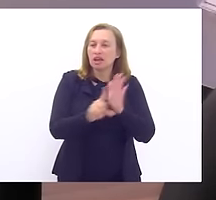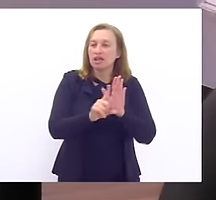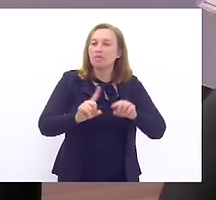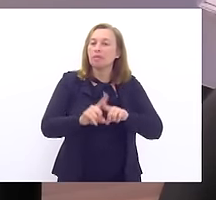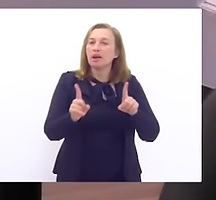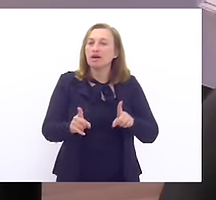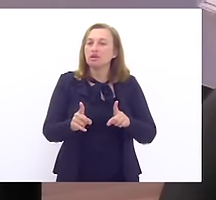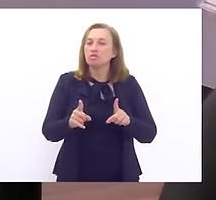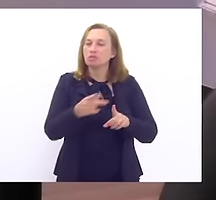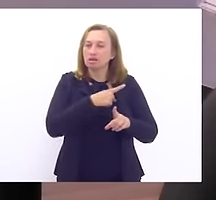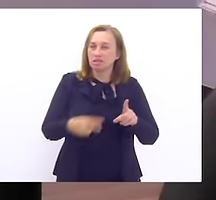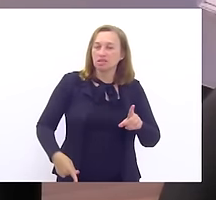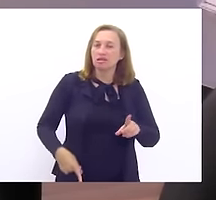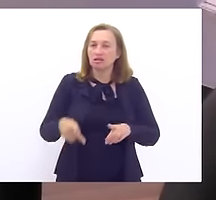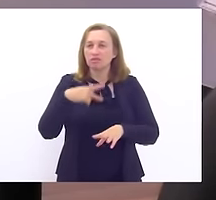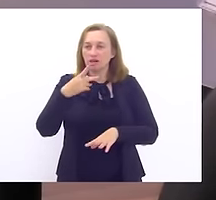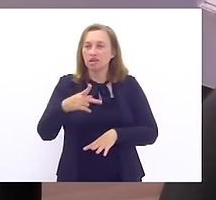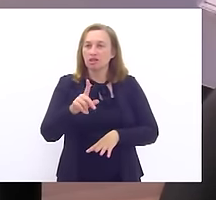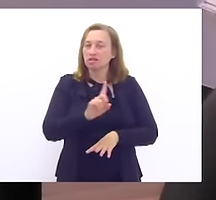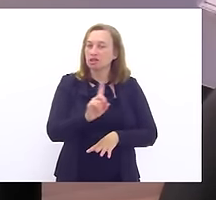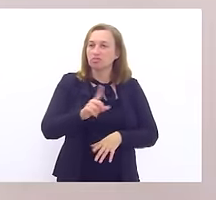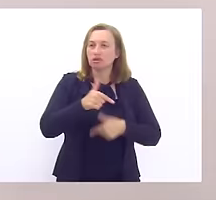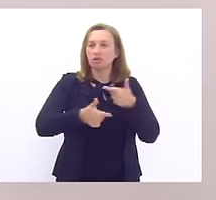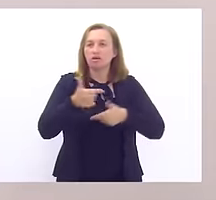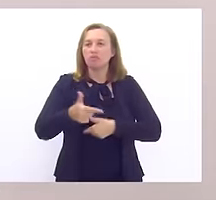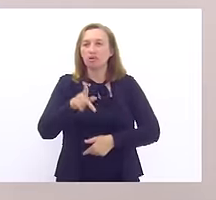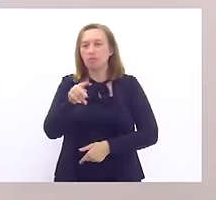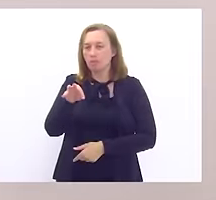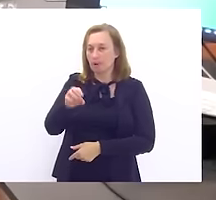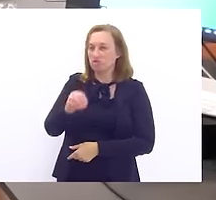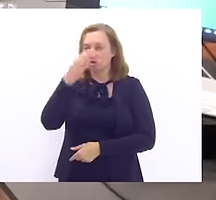com pátios obrigado